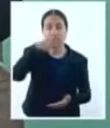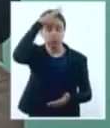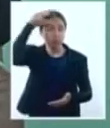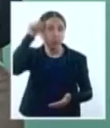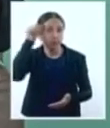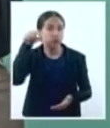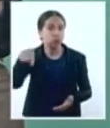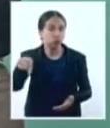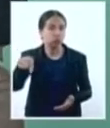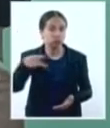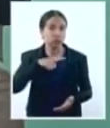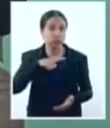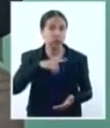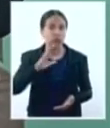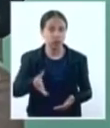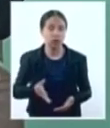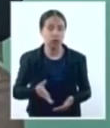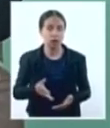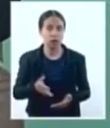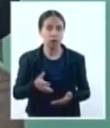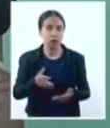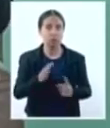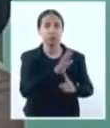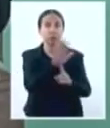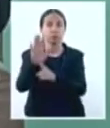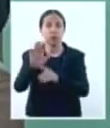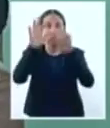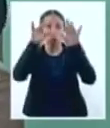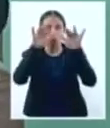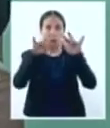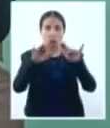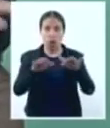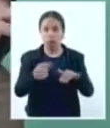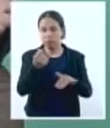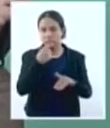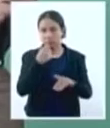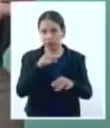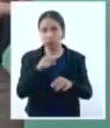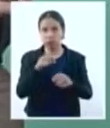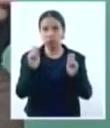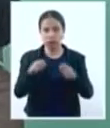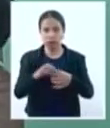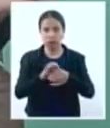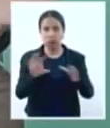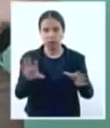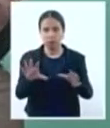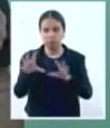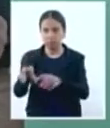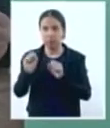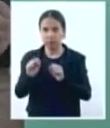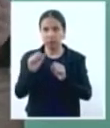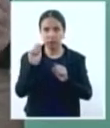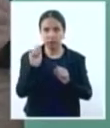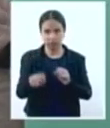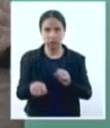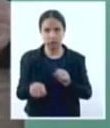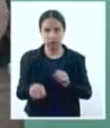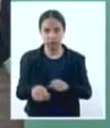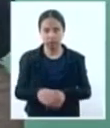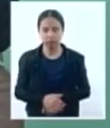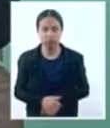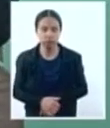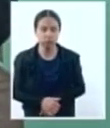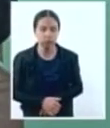não de forma muito atualizada, mas eles disponibilizam os medicamentos disponíveis e os estoques, né? O nosso projeto